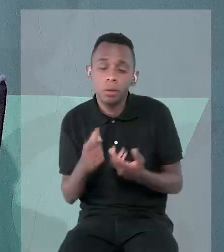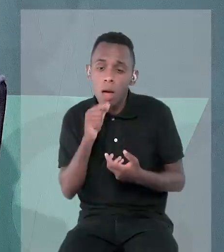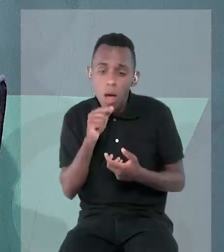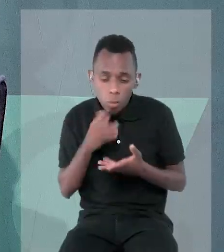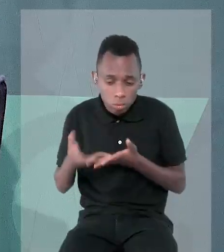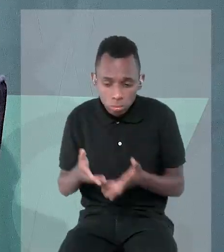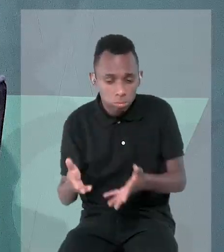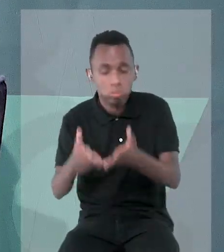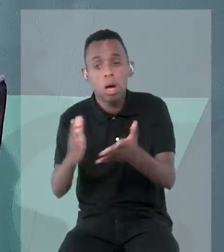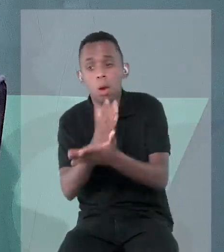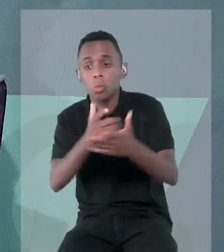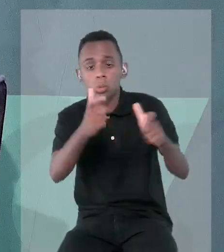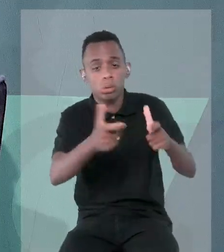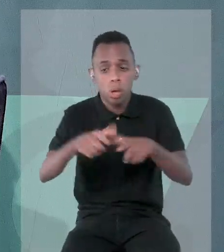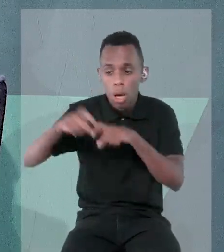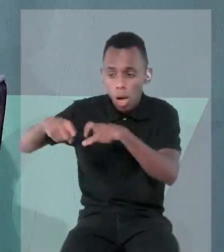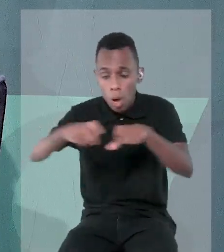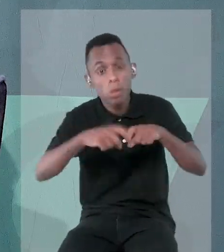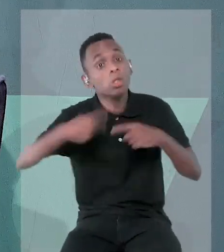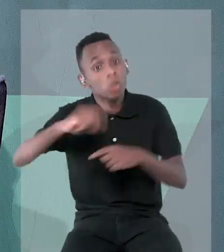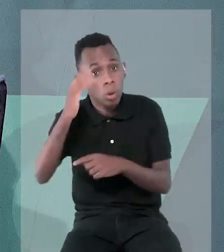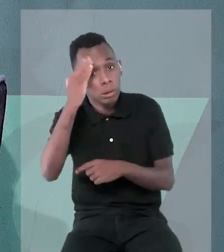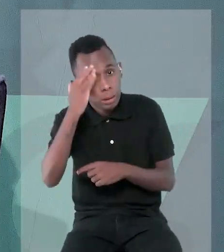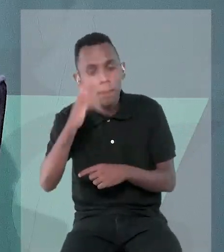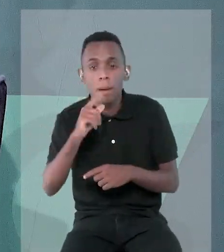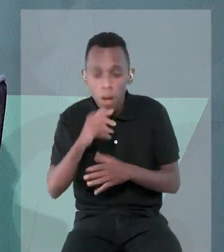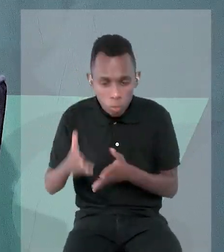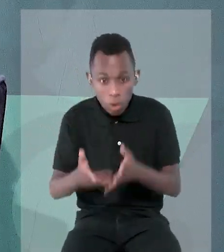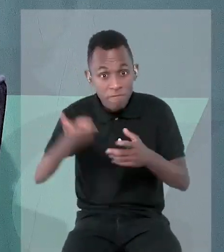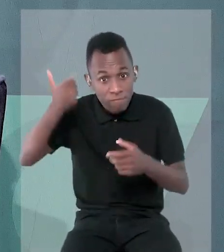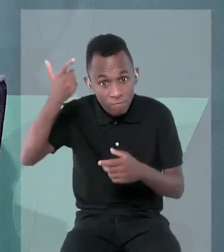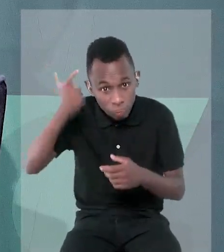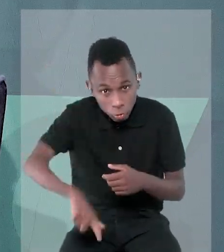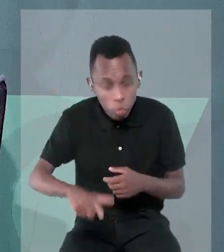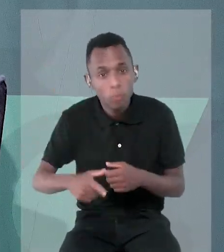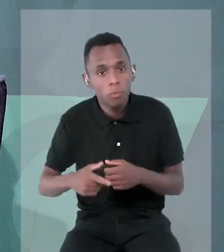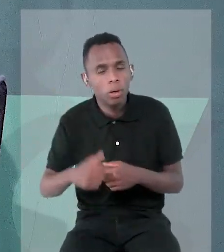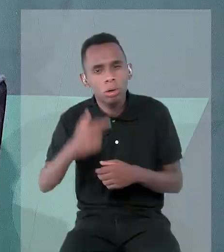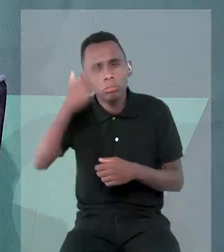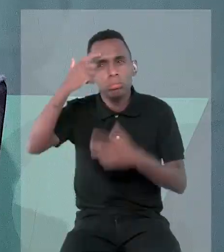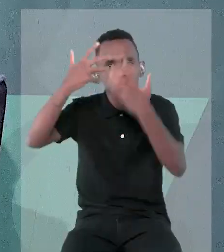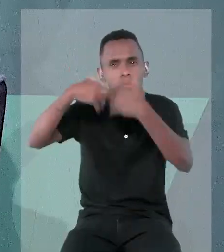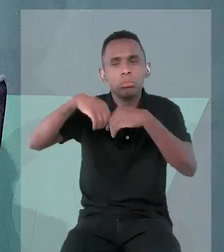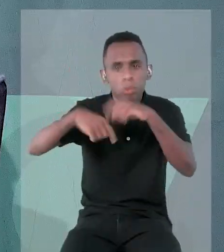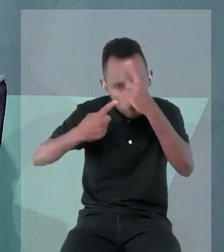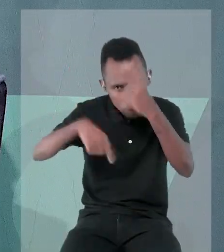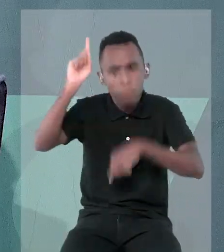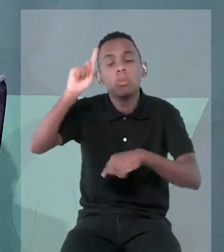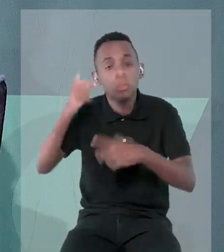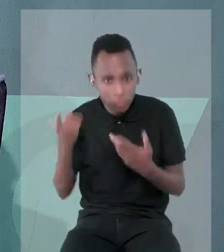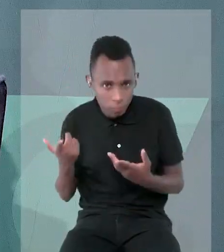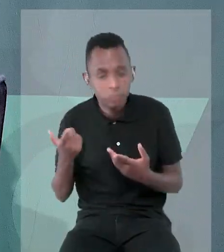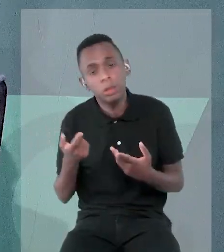nascente em pequenas propriedades, onde nós sabemos que quando a água vai voltar, a cabeça das pessoas vai começar a mudar,